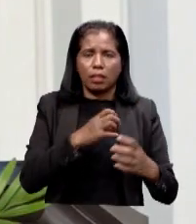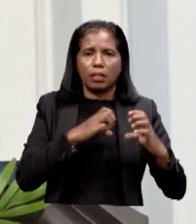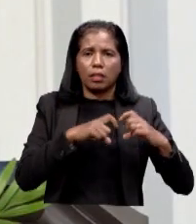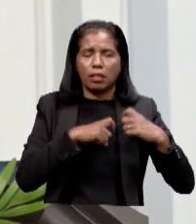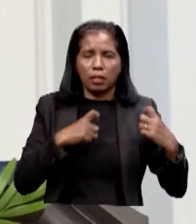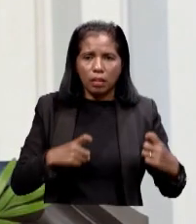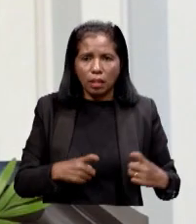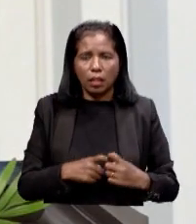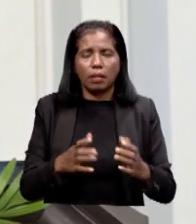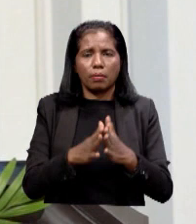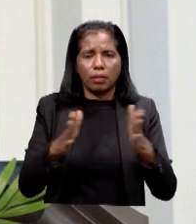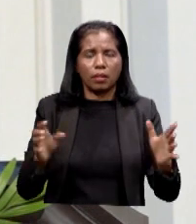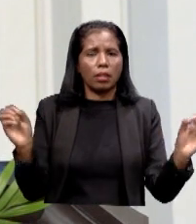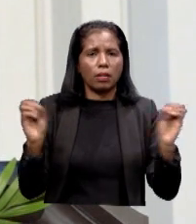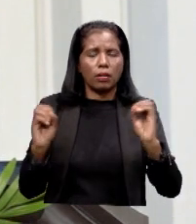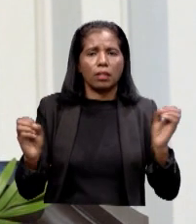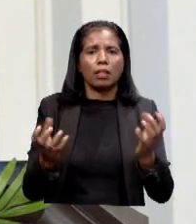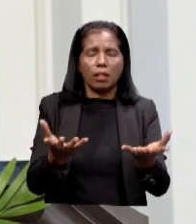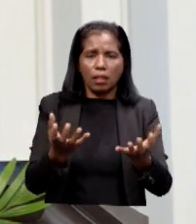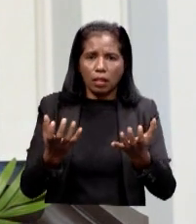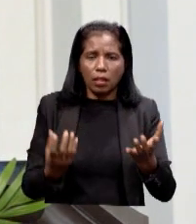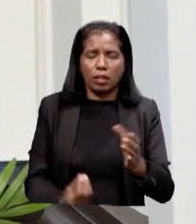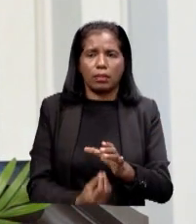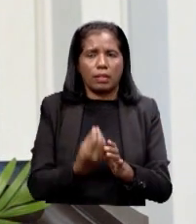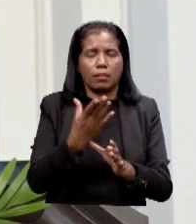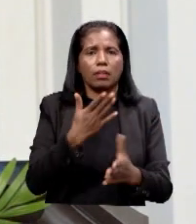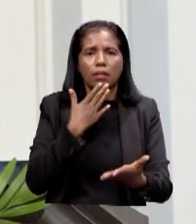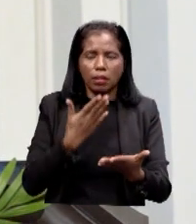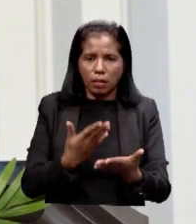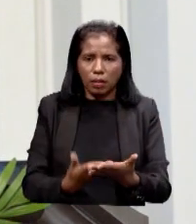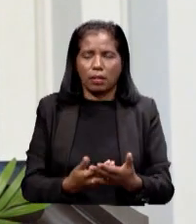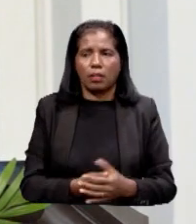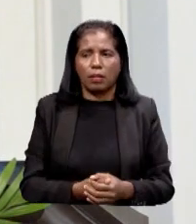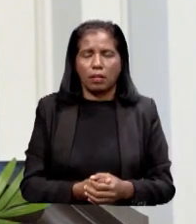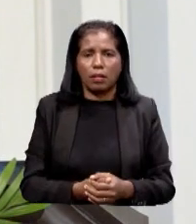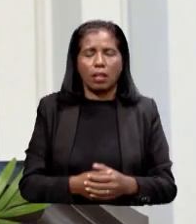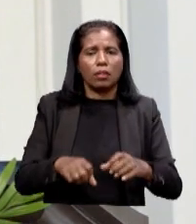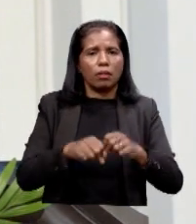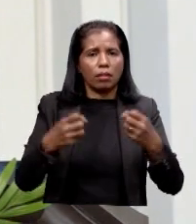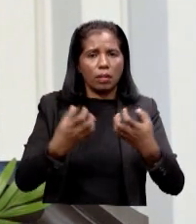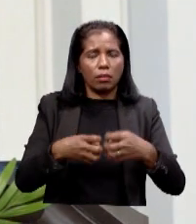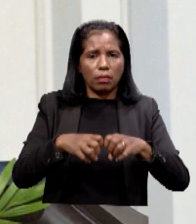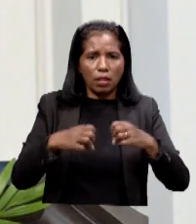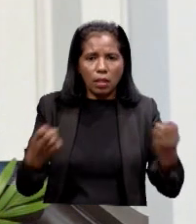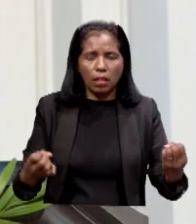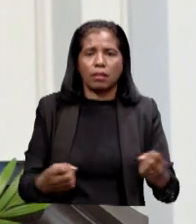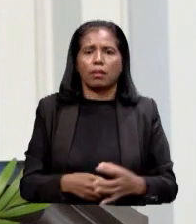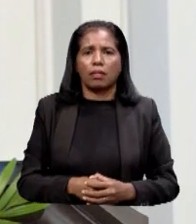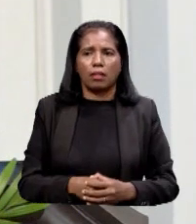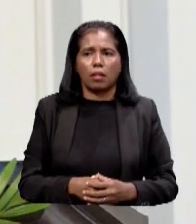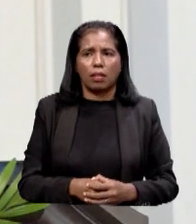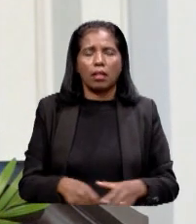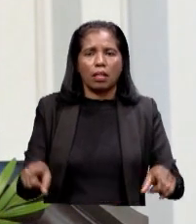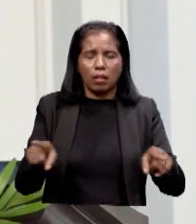Akar evela hoste da kaburas meda la forma mos tendencia akar ka kuso estraga